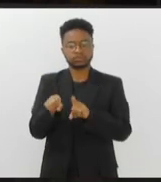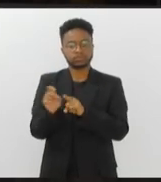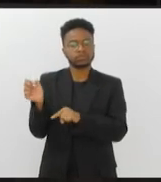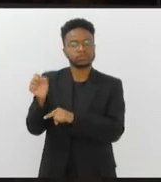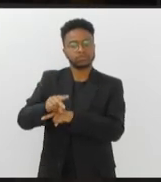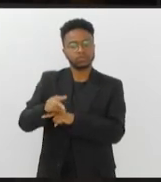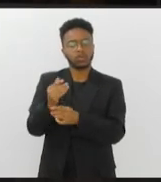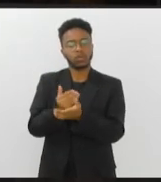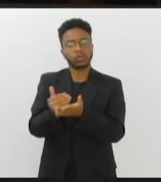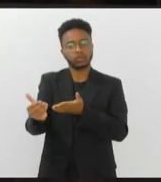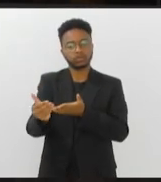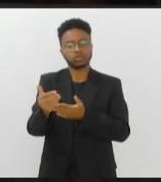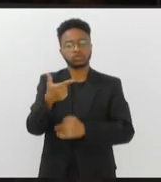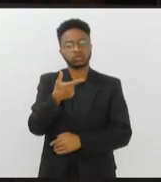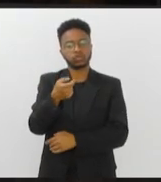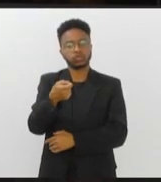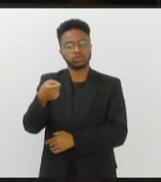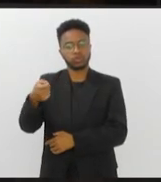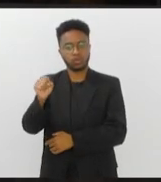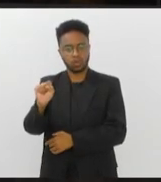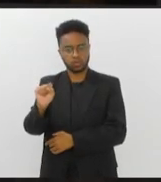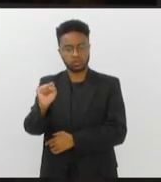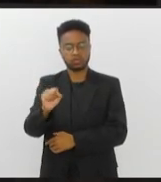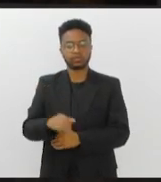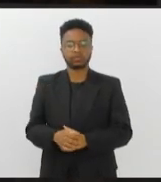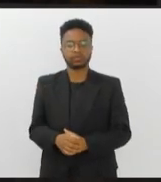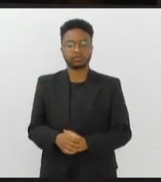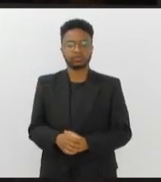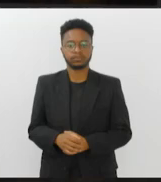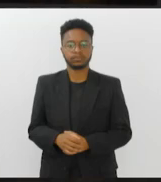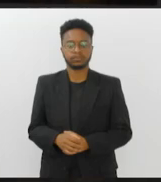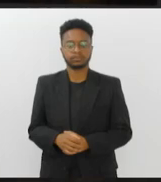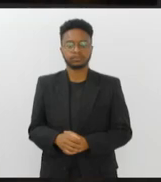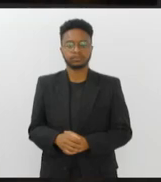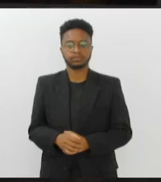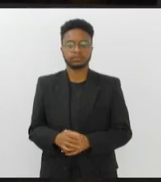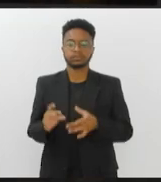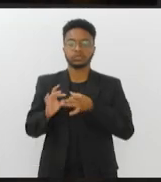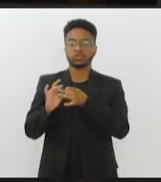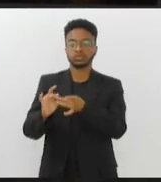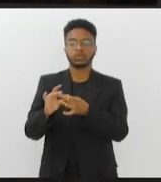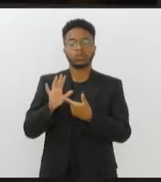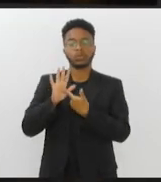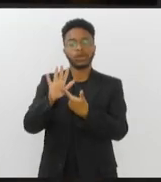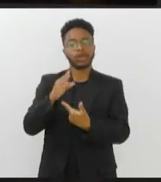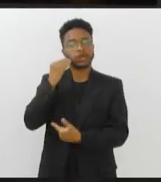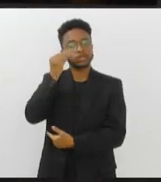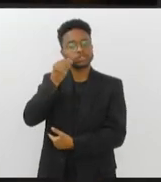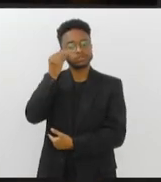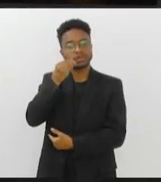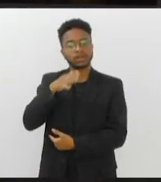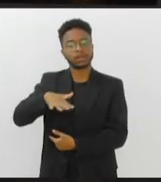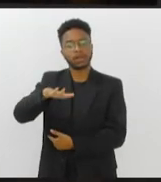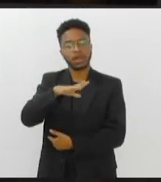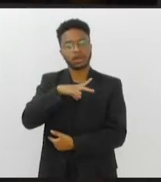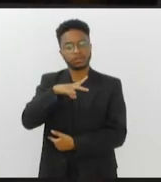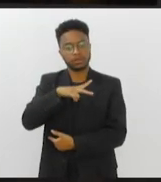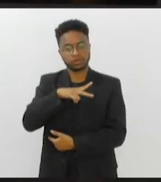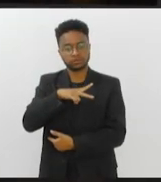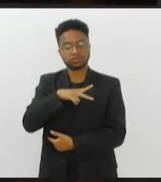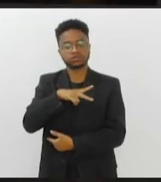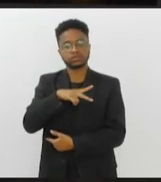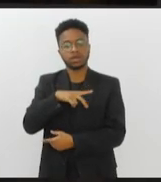desde 2008, trazendo consigo a experiência adquirida no setor privado,